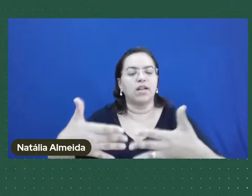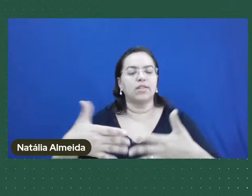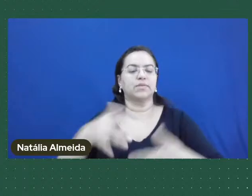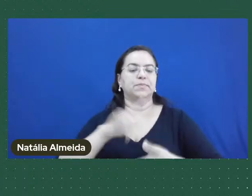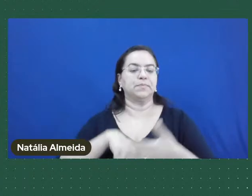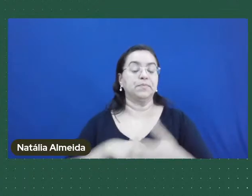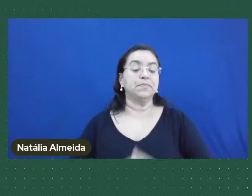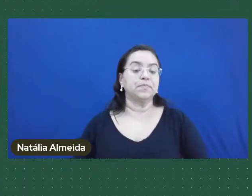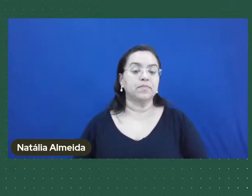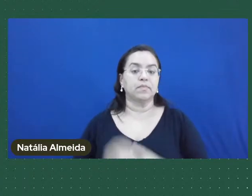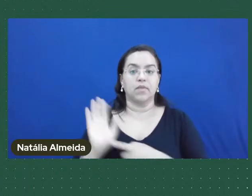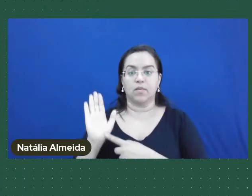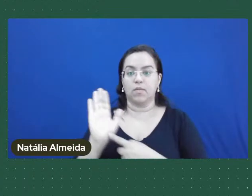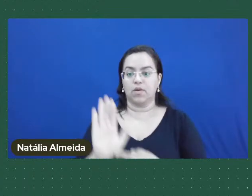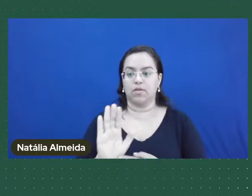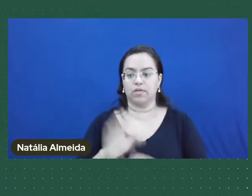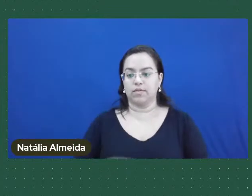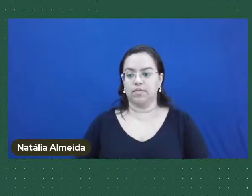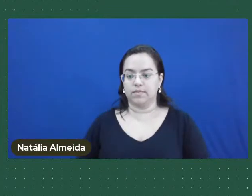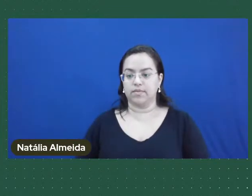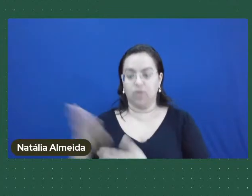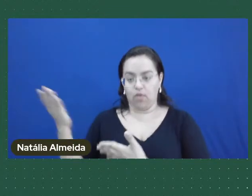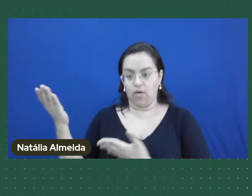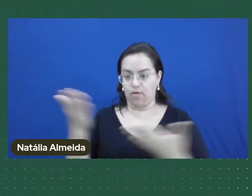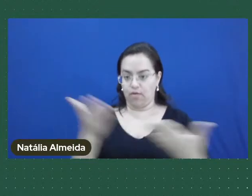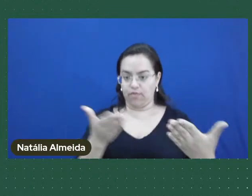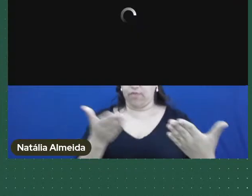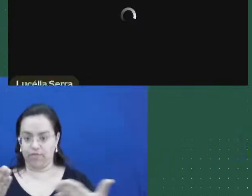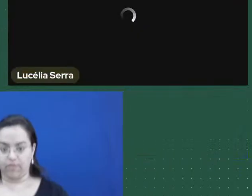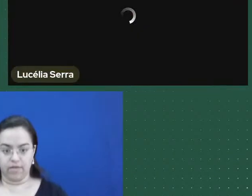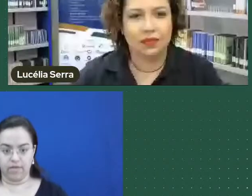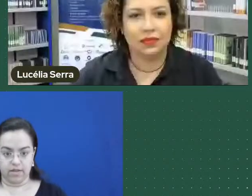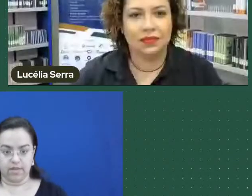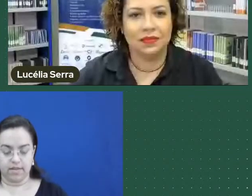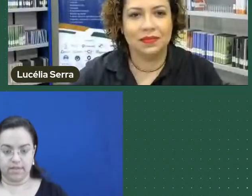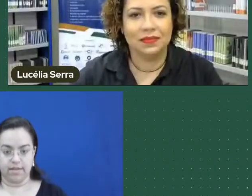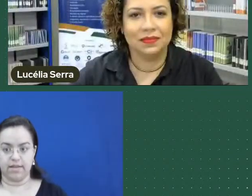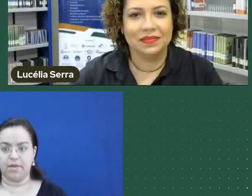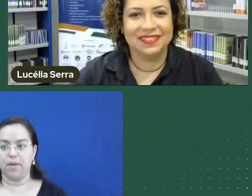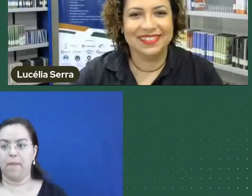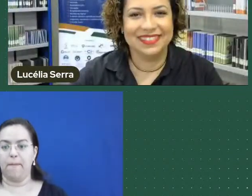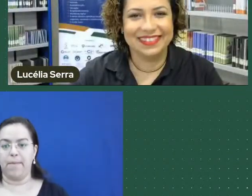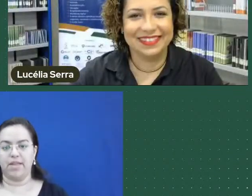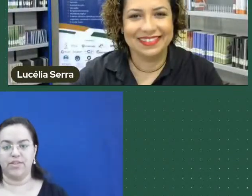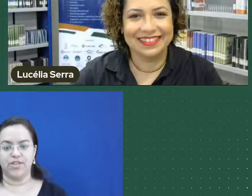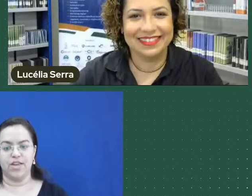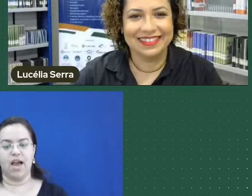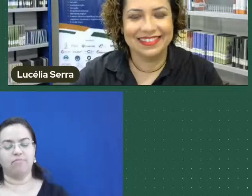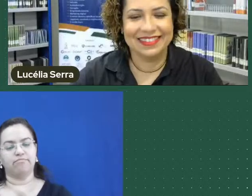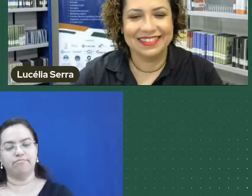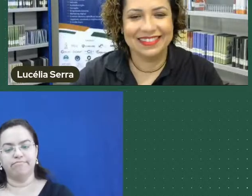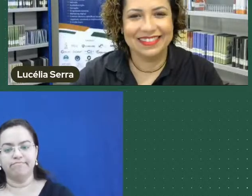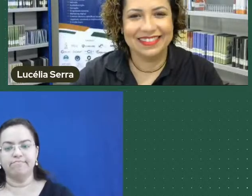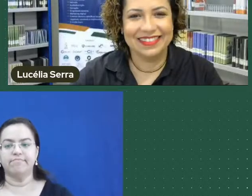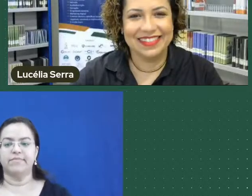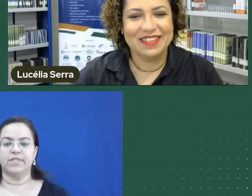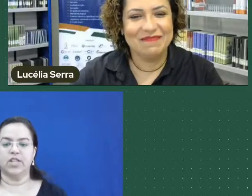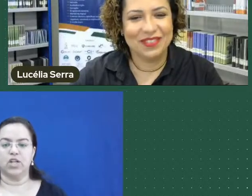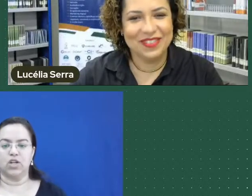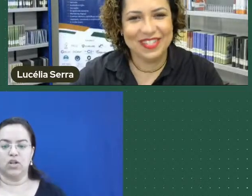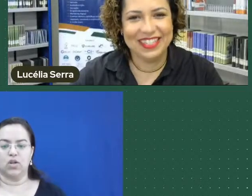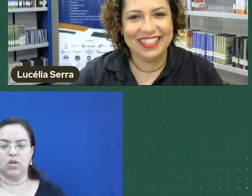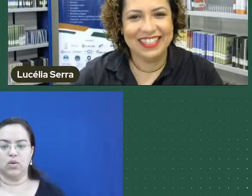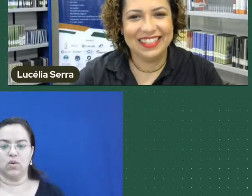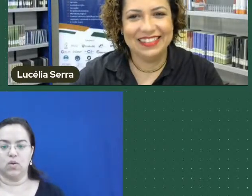aqui a tela, a nossa mediadora dessa manhã. A minha colega bibliotecária Lucélia Serra. Bom dia, Lucélia. É